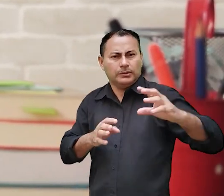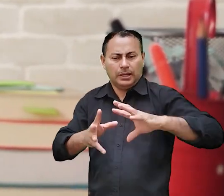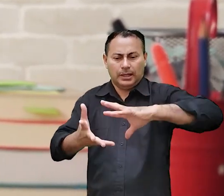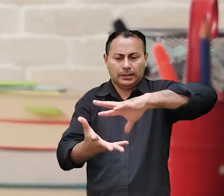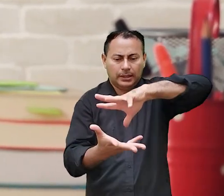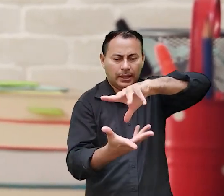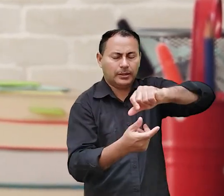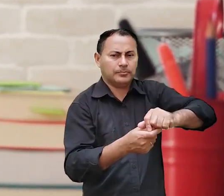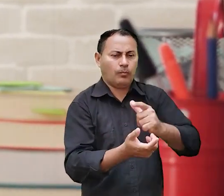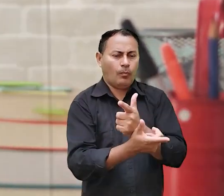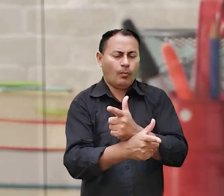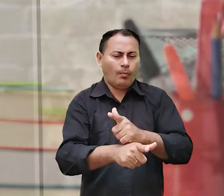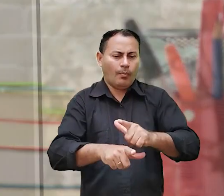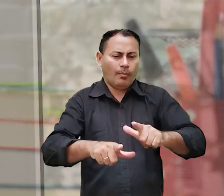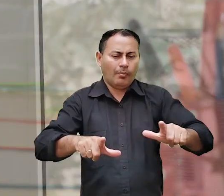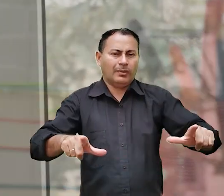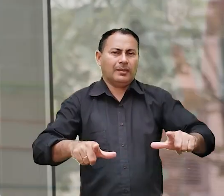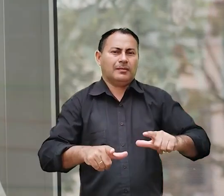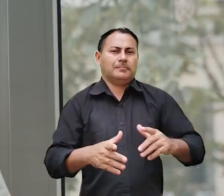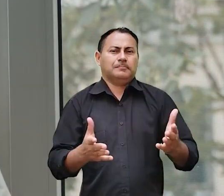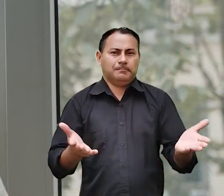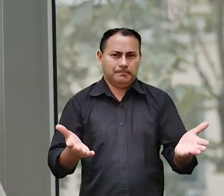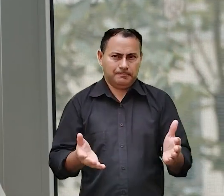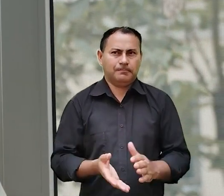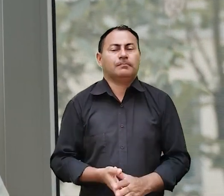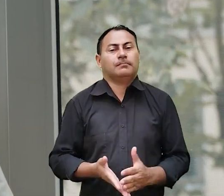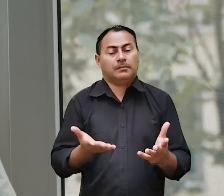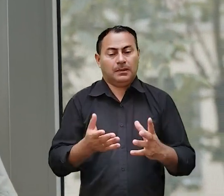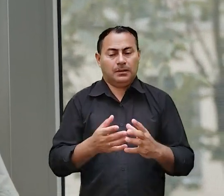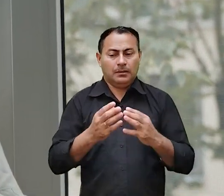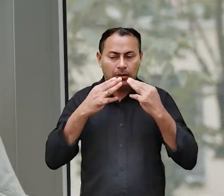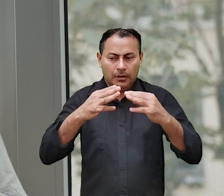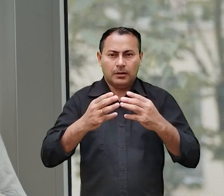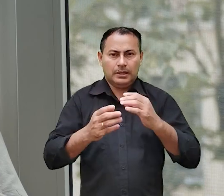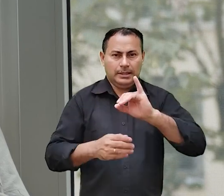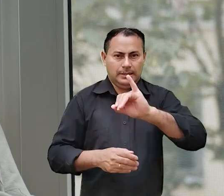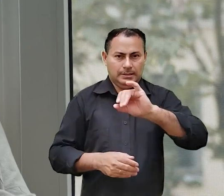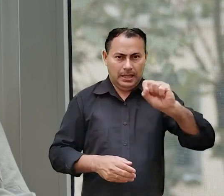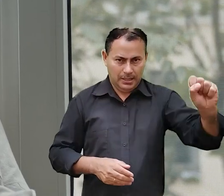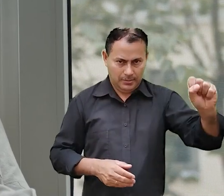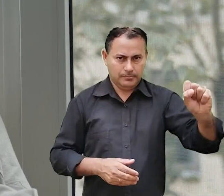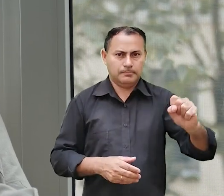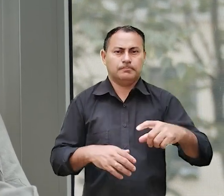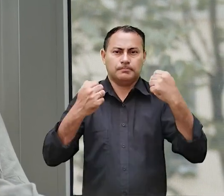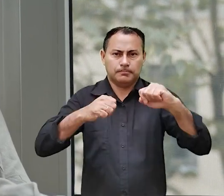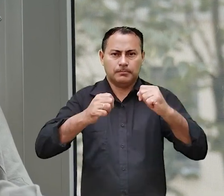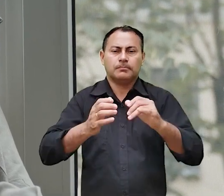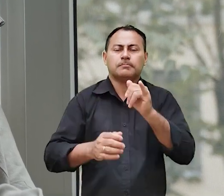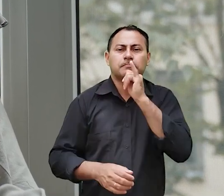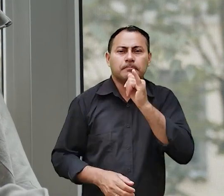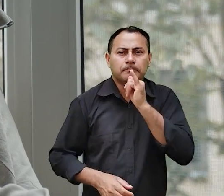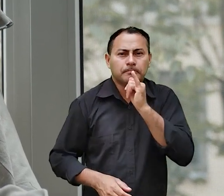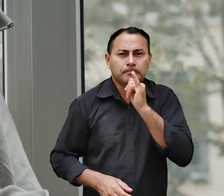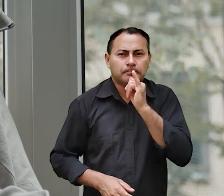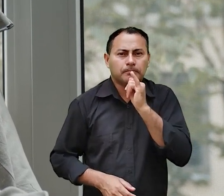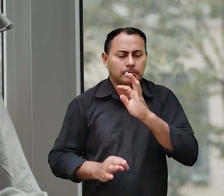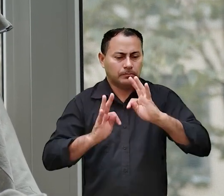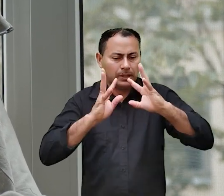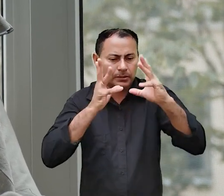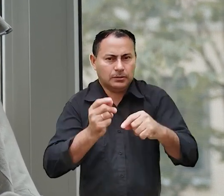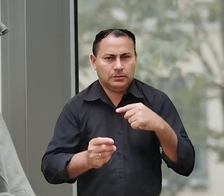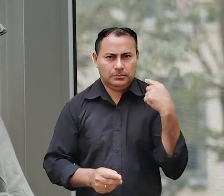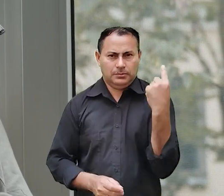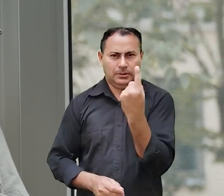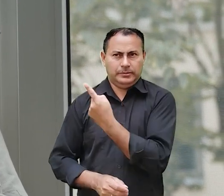e a terra esteja toda desolada é o comissionamento de Isaías deve ser um exemplo